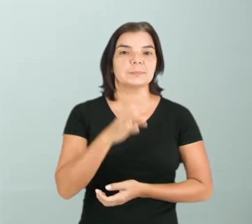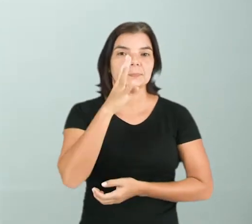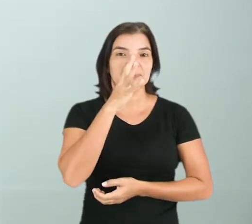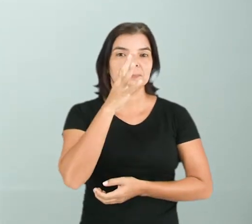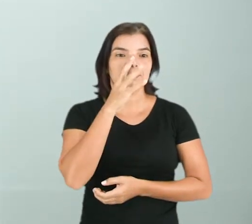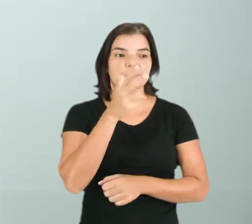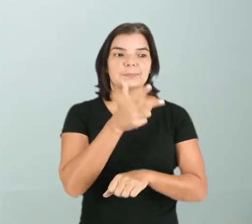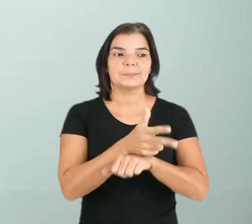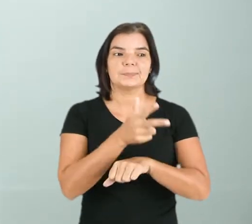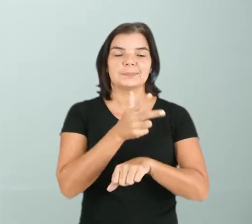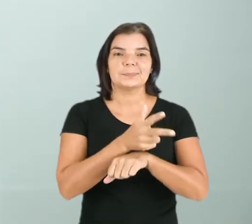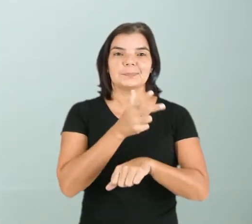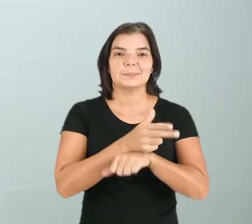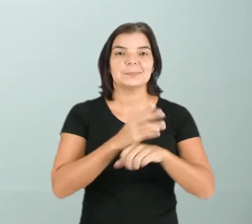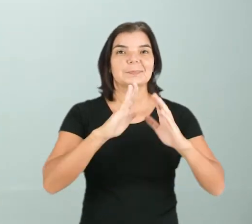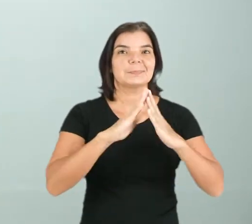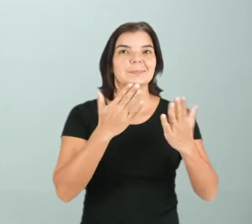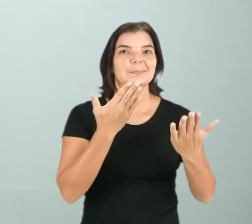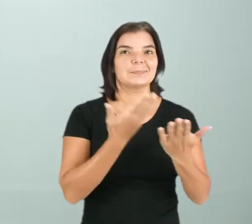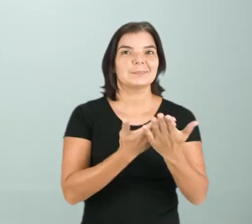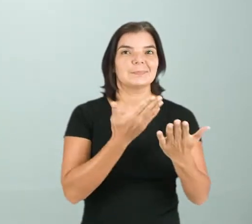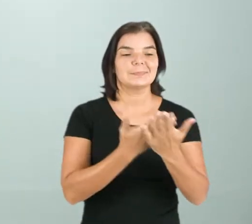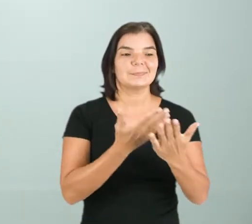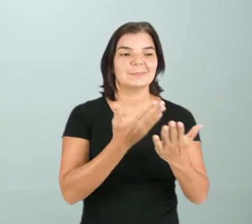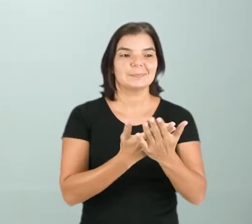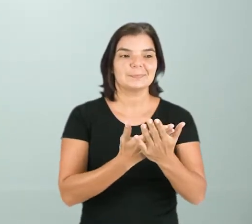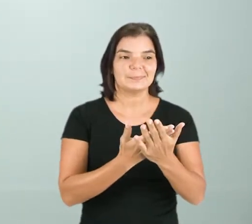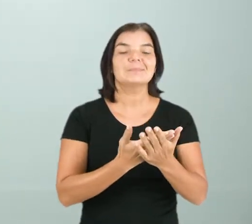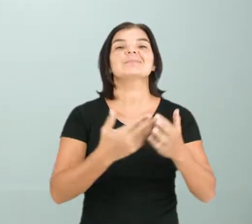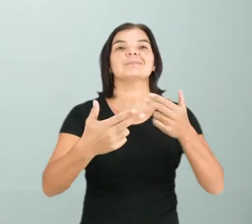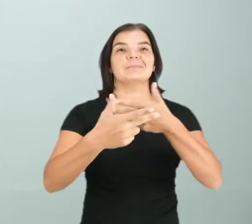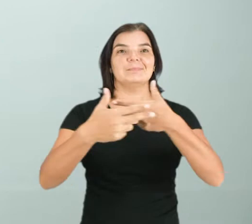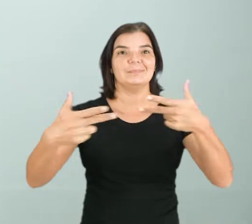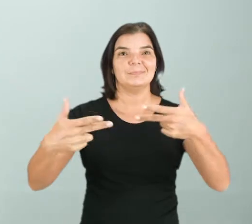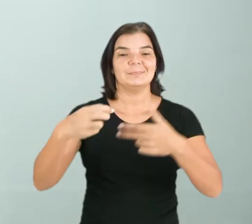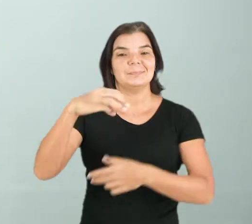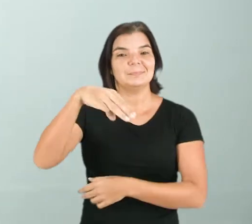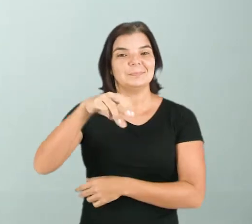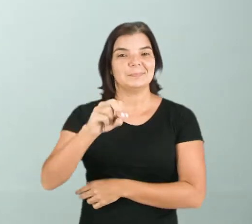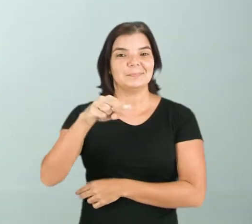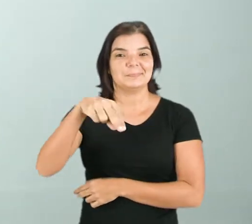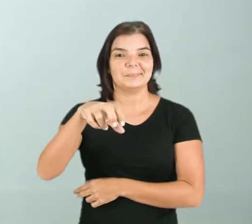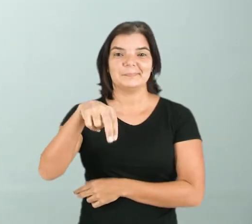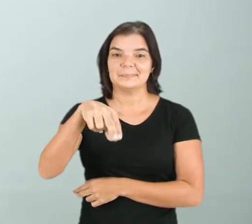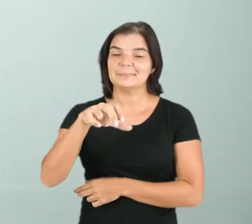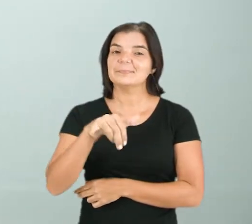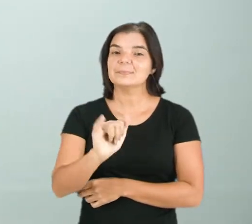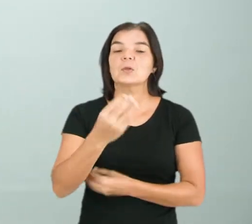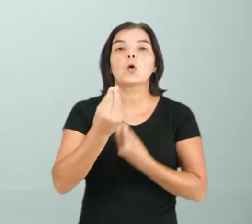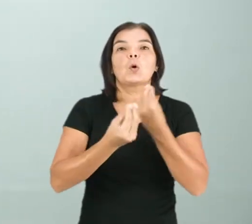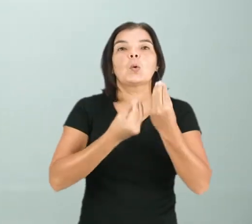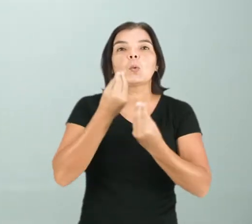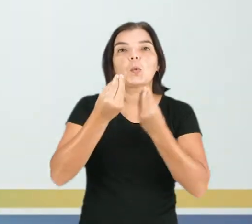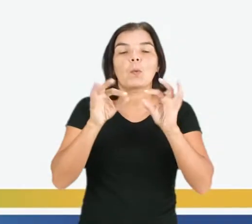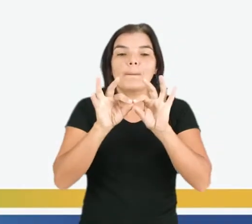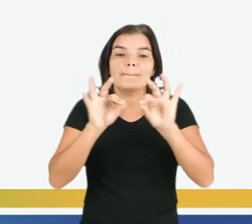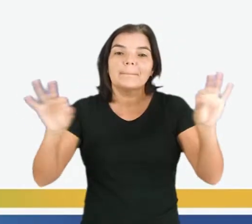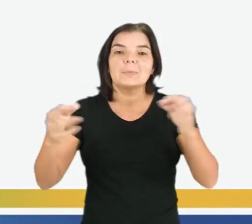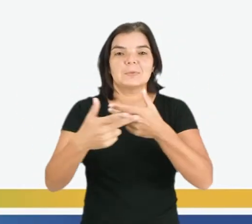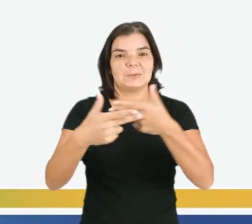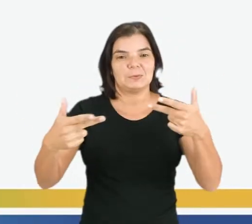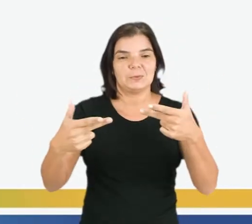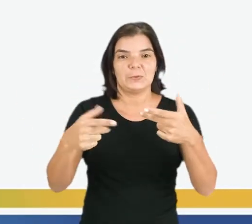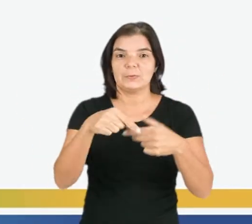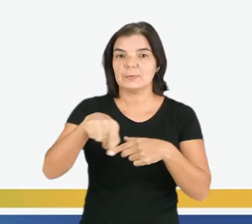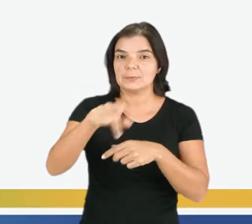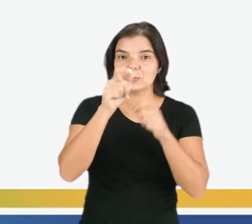assistir o vídeo, a escolinha de ferramentas do Mani. Como medir as coisas. Fique